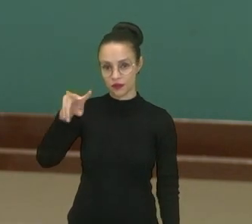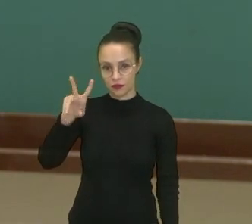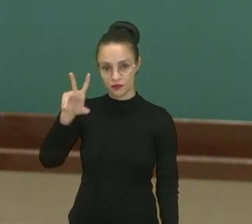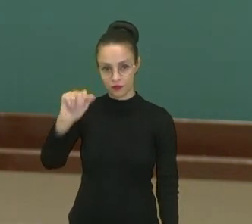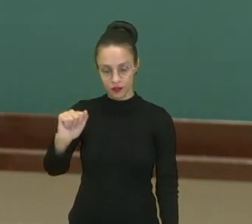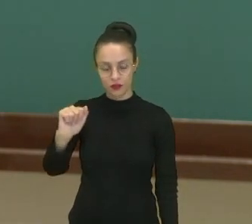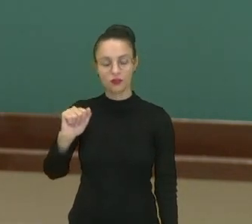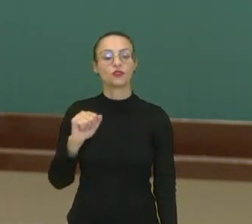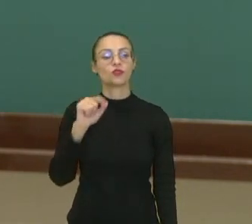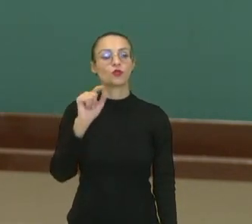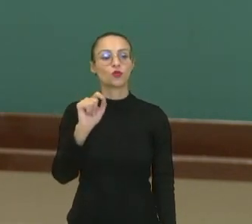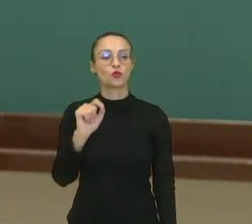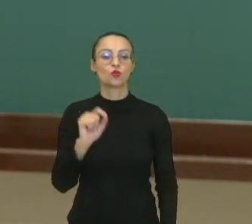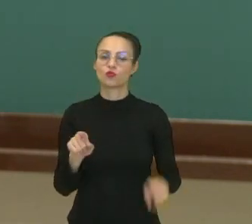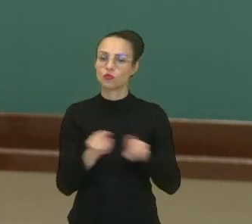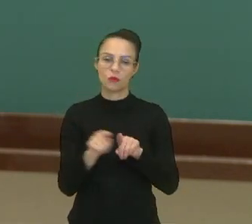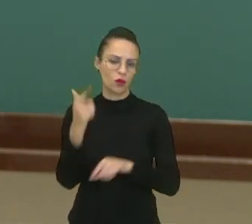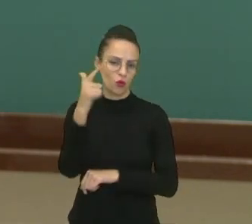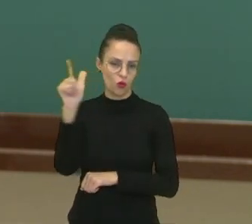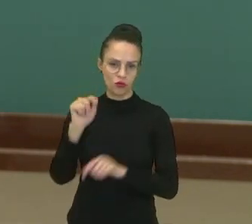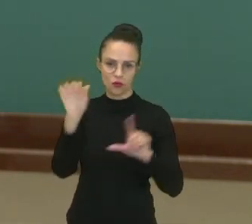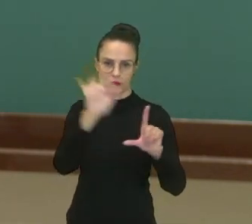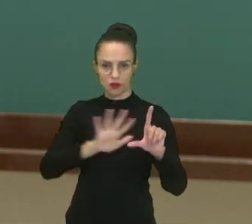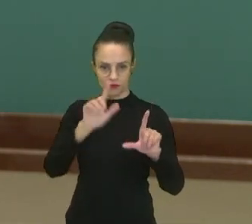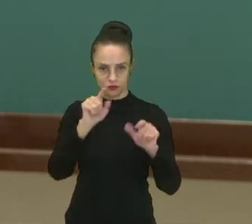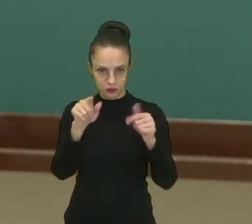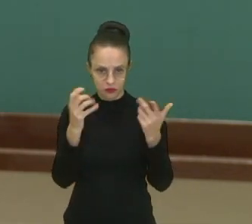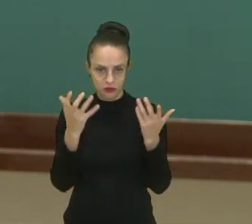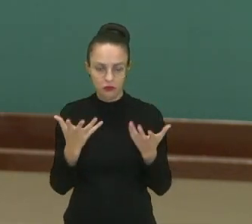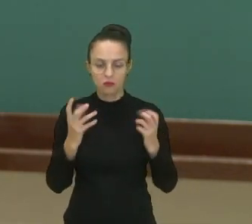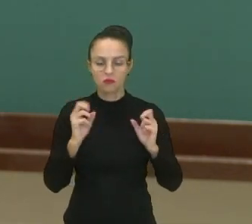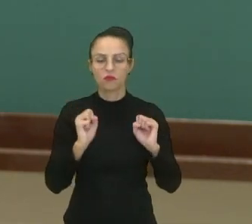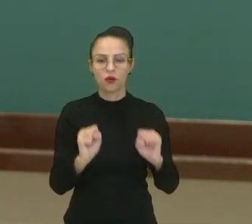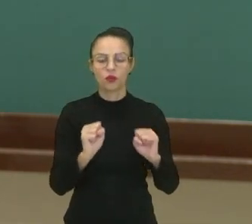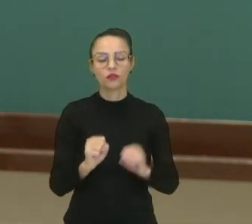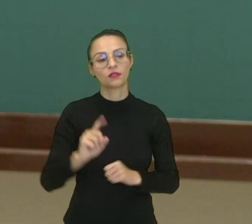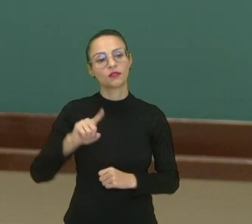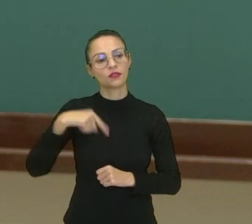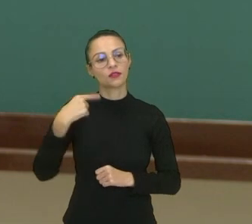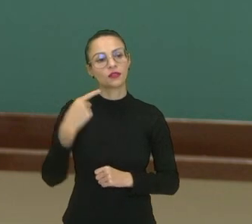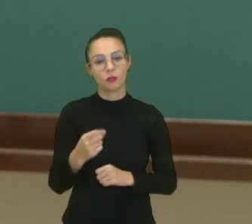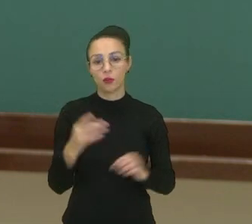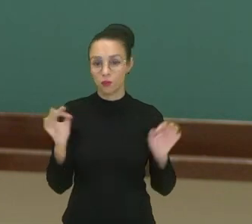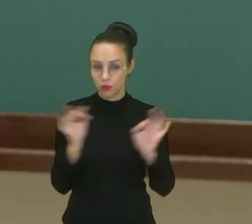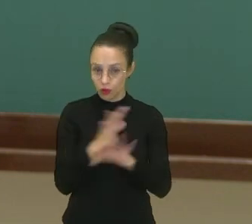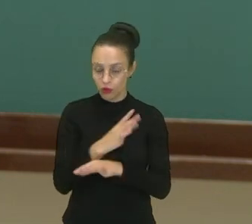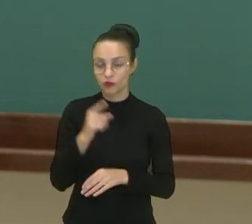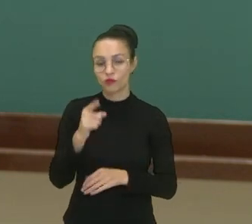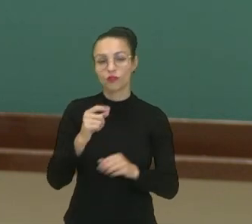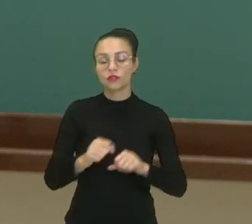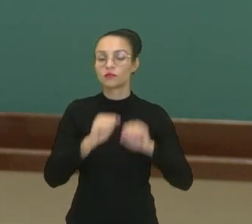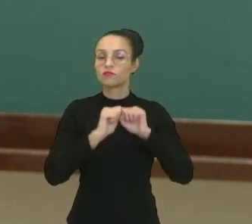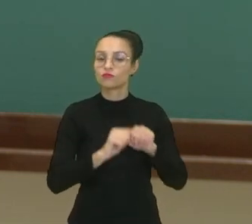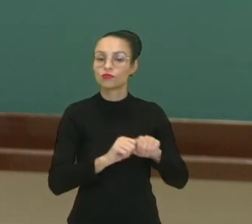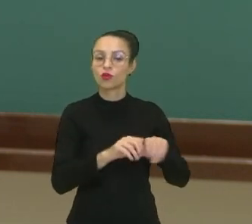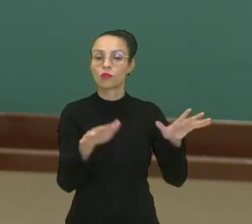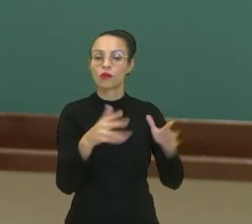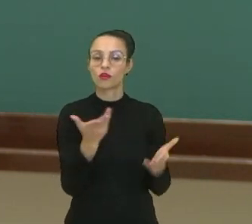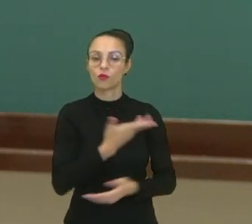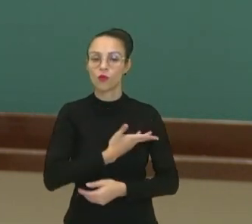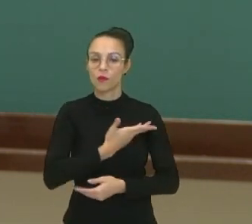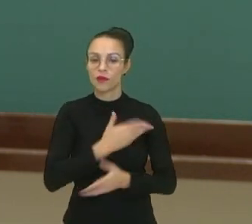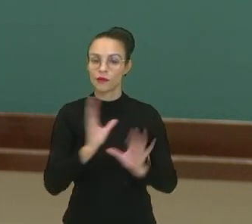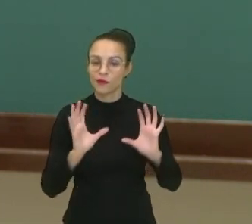www.canva.com ou ainda outra, se você preferir, né? E depois, de pronto, compartilhe com os colegas, com a